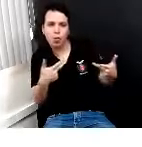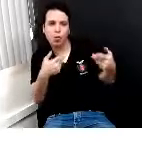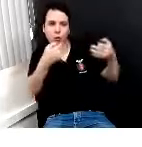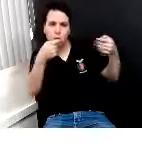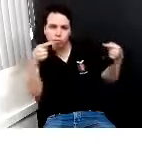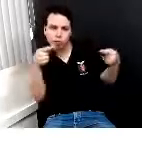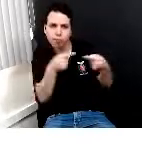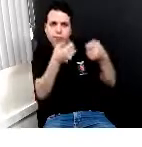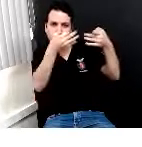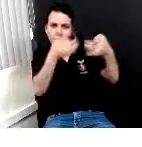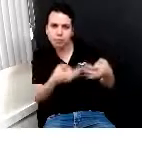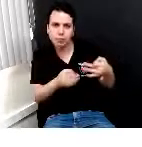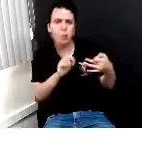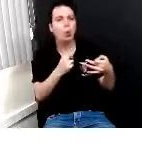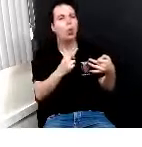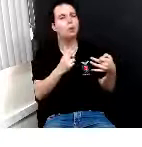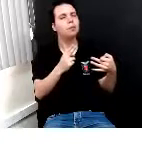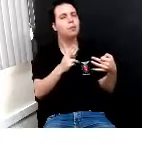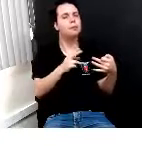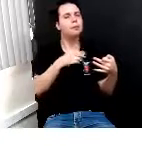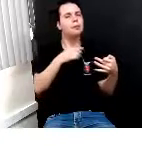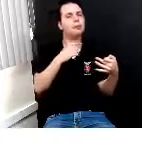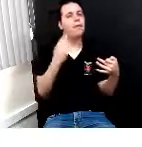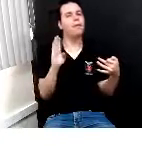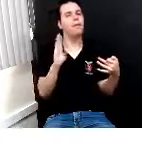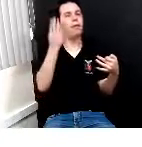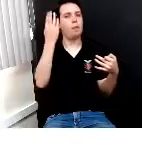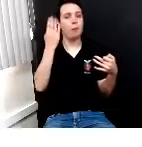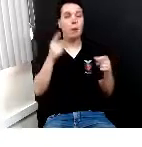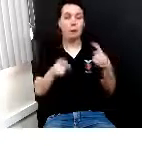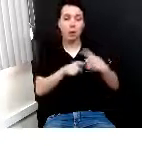é a ação efetiva que ajude a criar uma cultura de